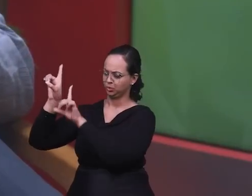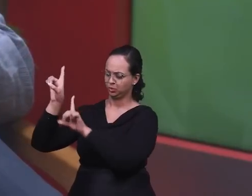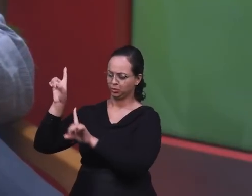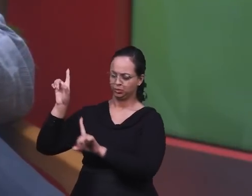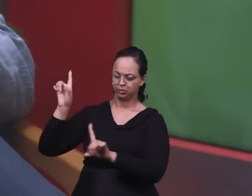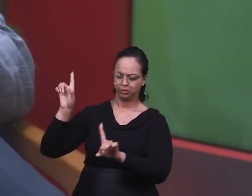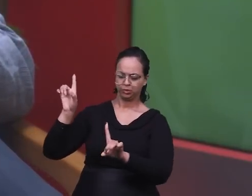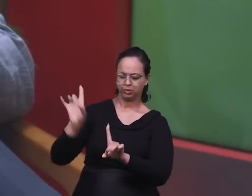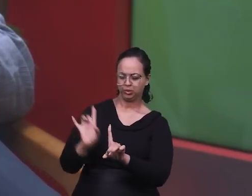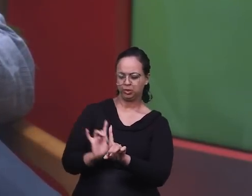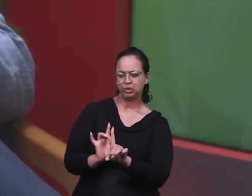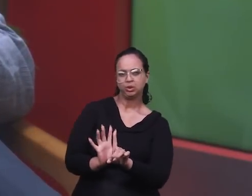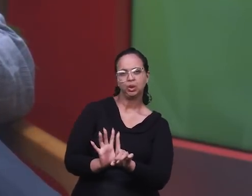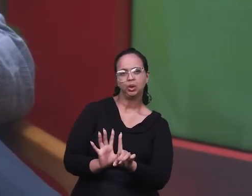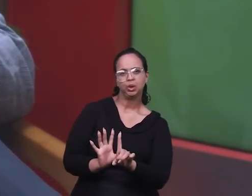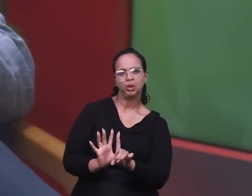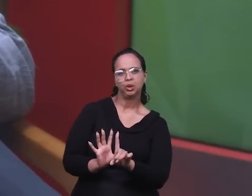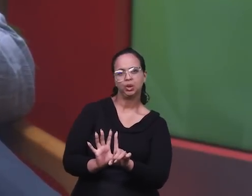glória,